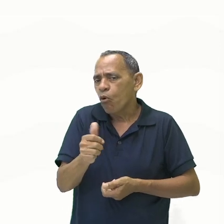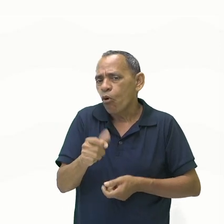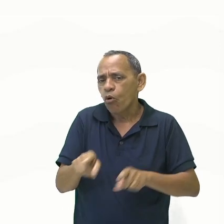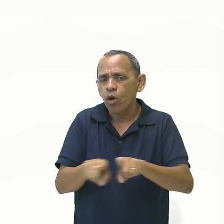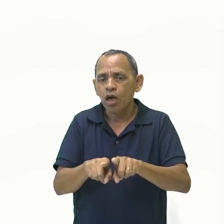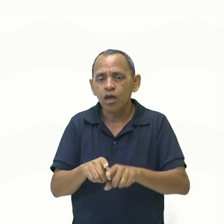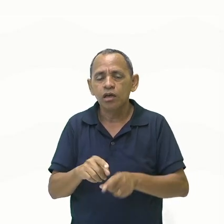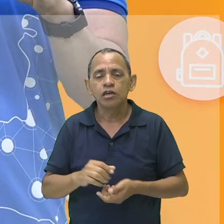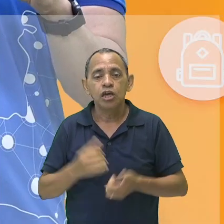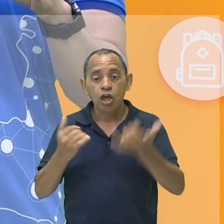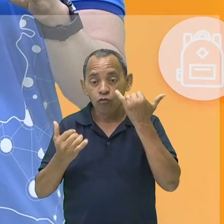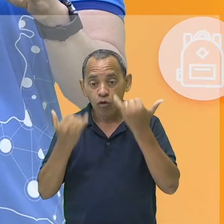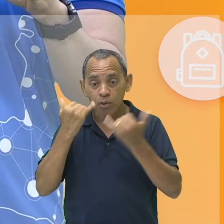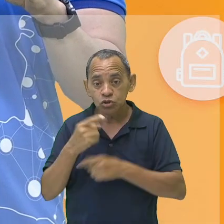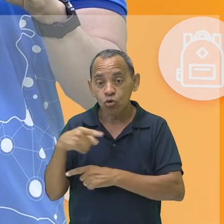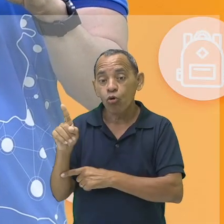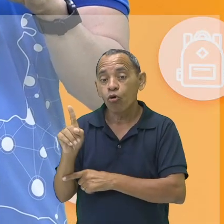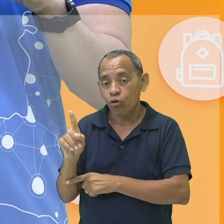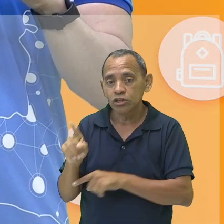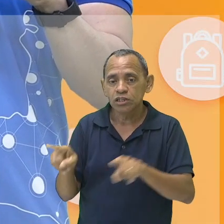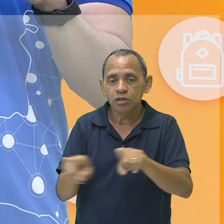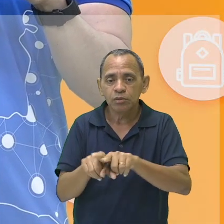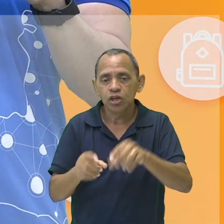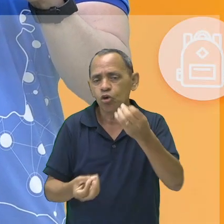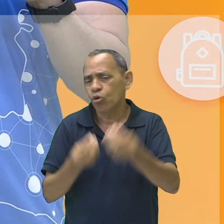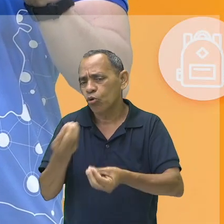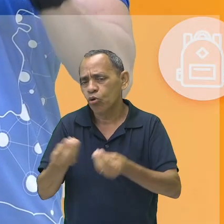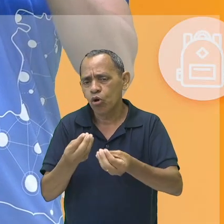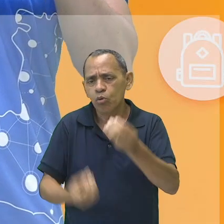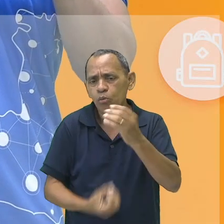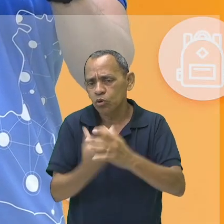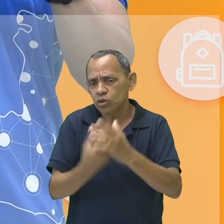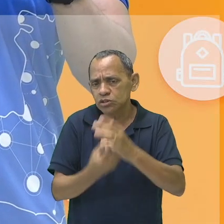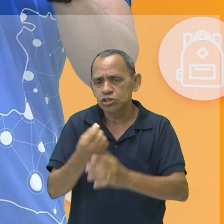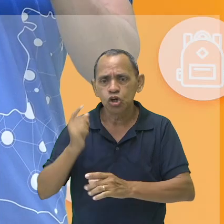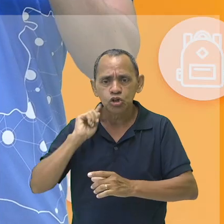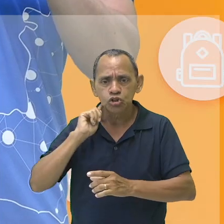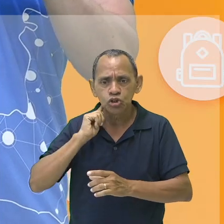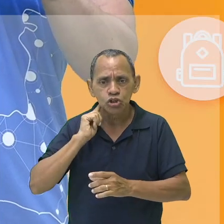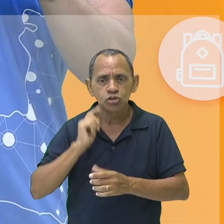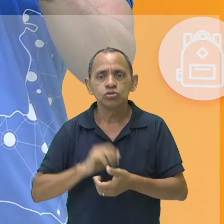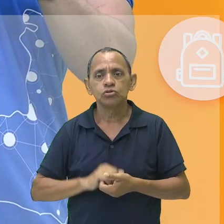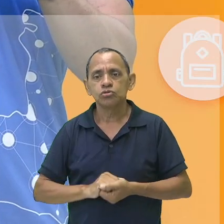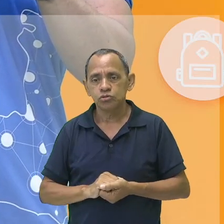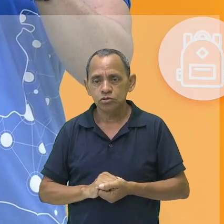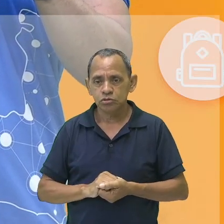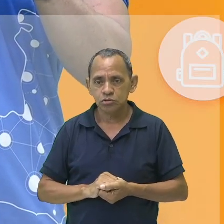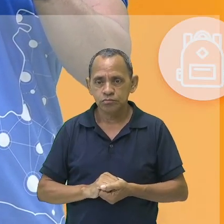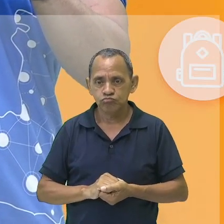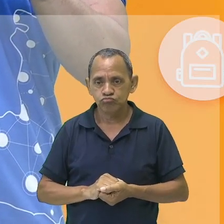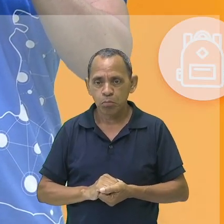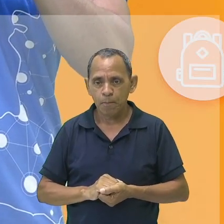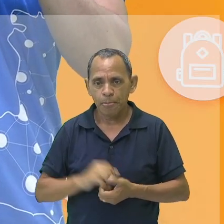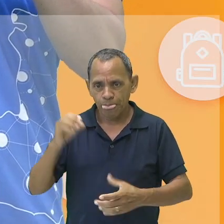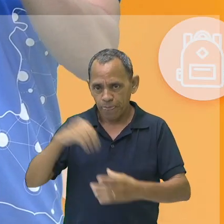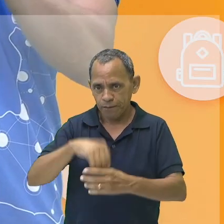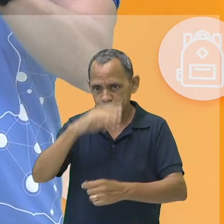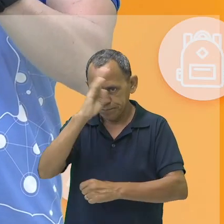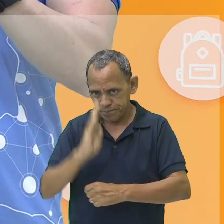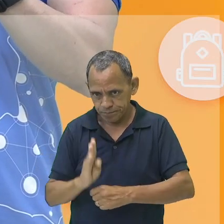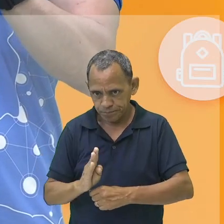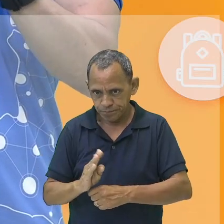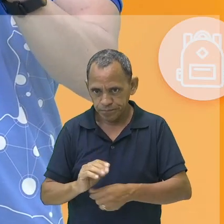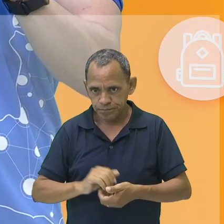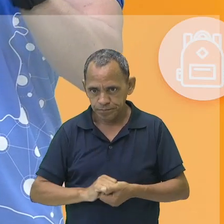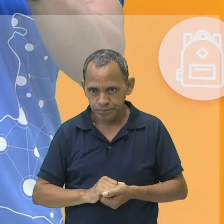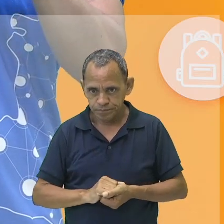a produção de lixo, né, no sentido do nosso território, né? A gente precisa entender que essa produção de lixo ela não é